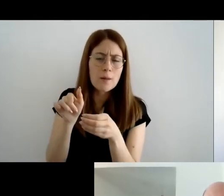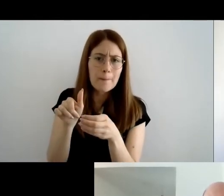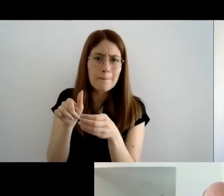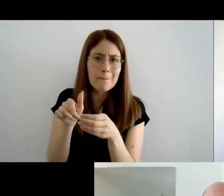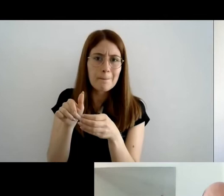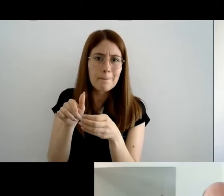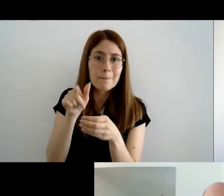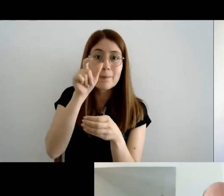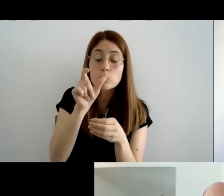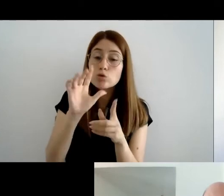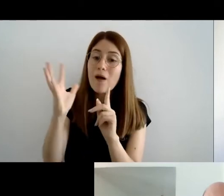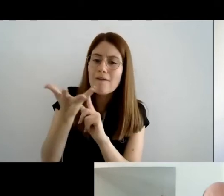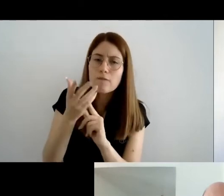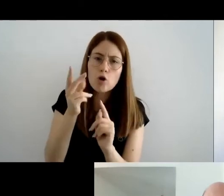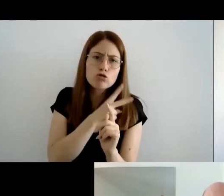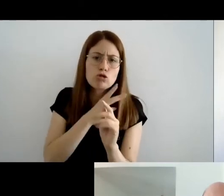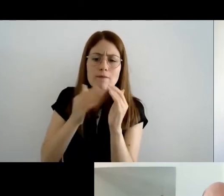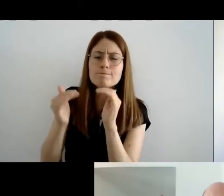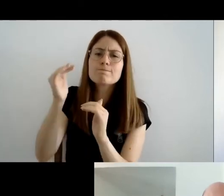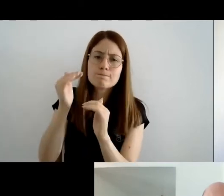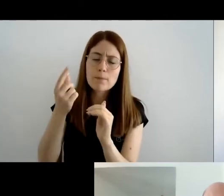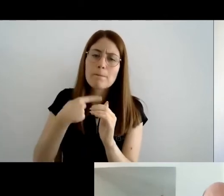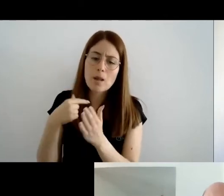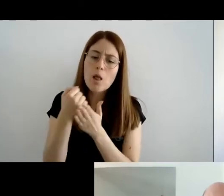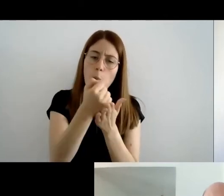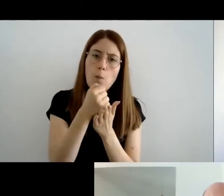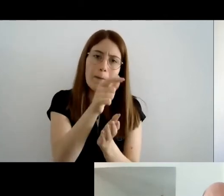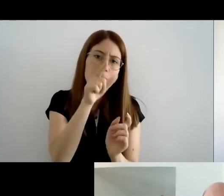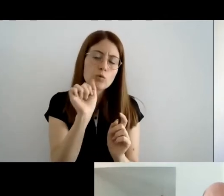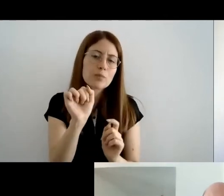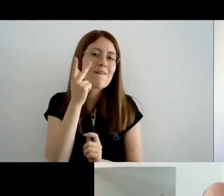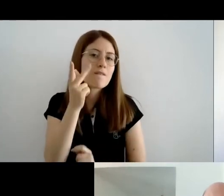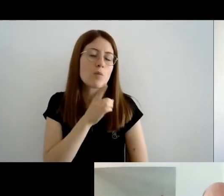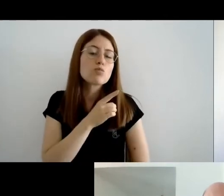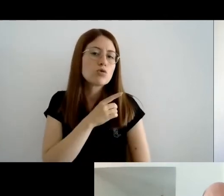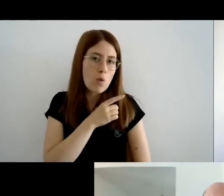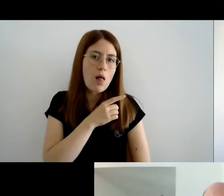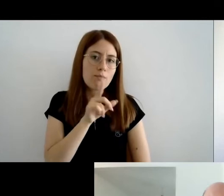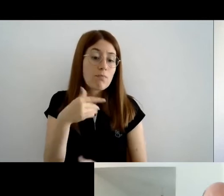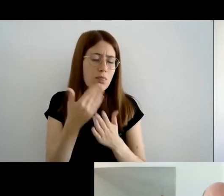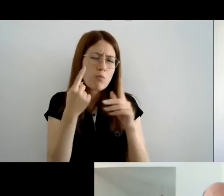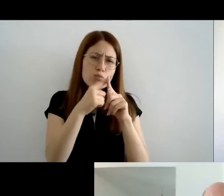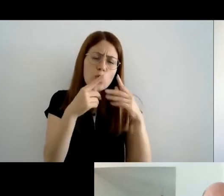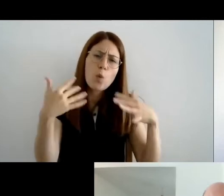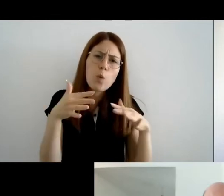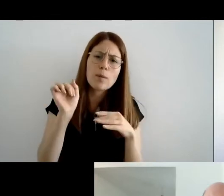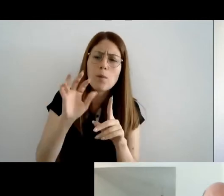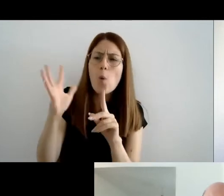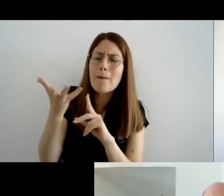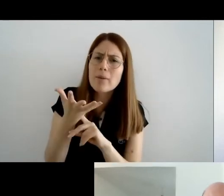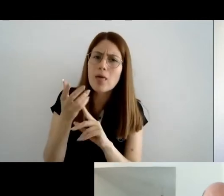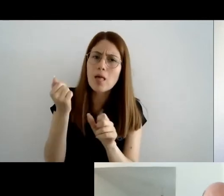os pares e os superiores, se prestarem a apoiar essa pessoa na vida pessoal. Tem um grande benefício para um ambiente